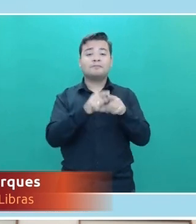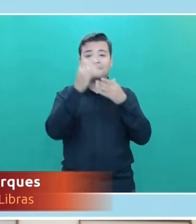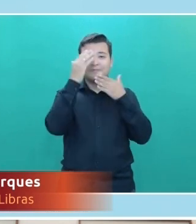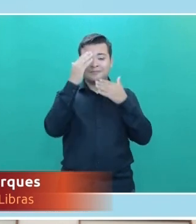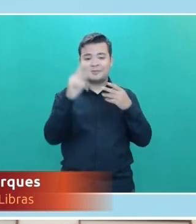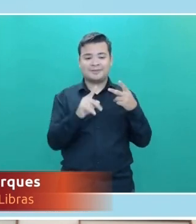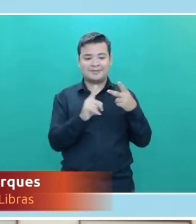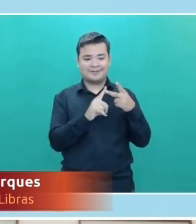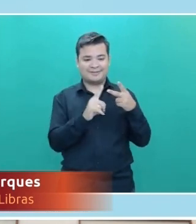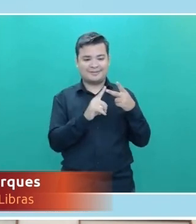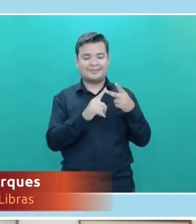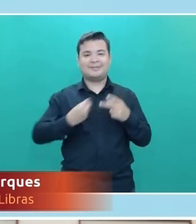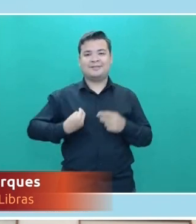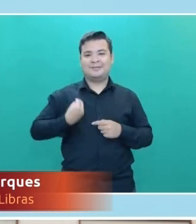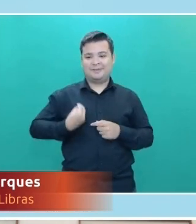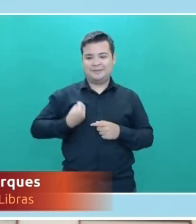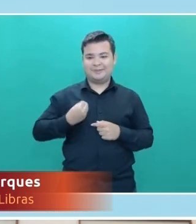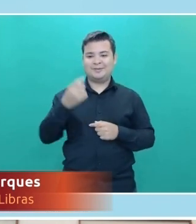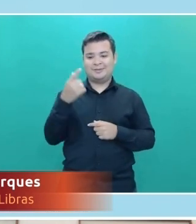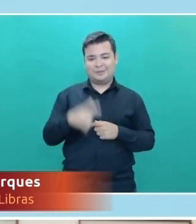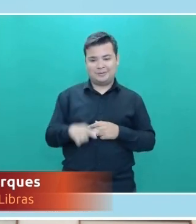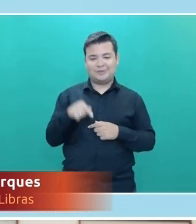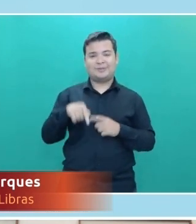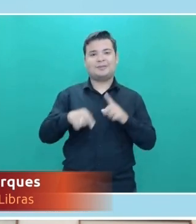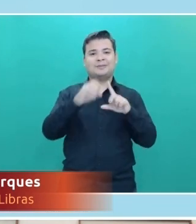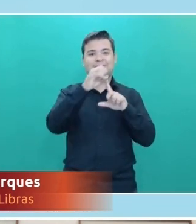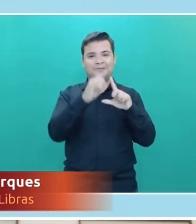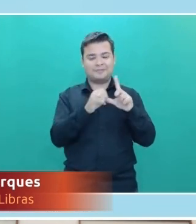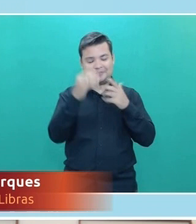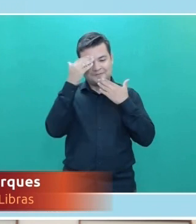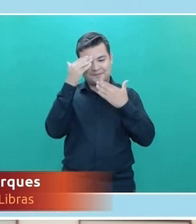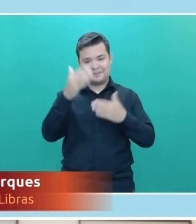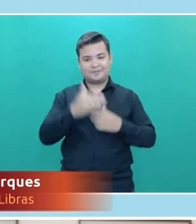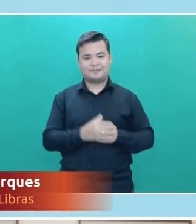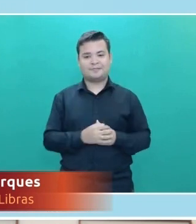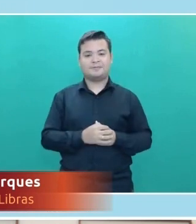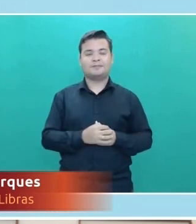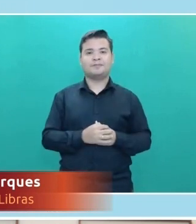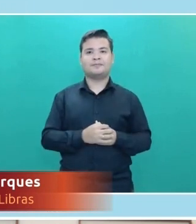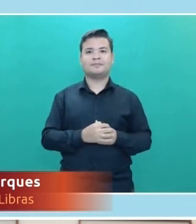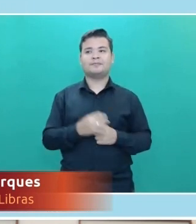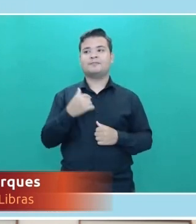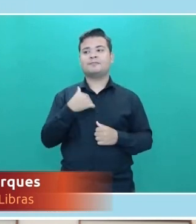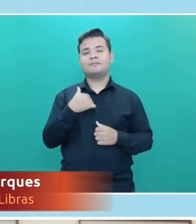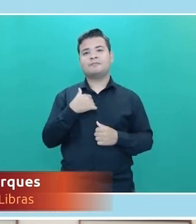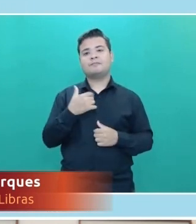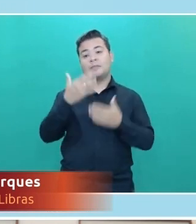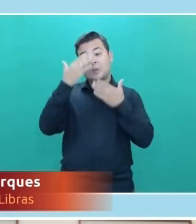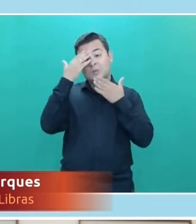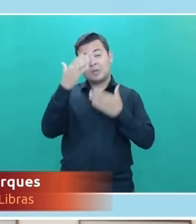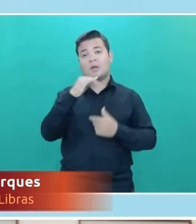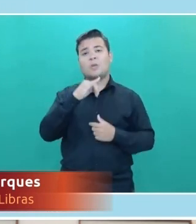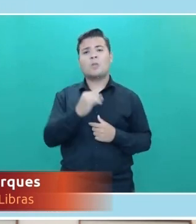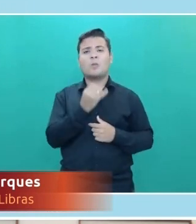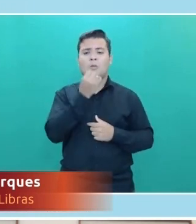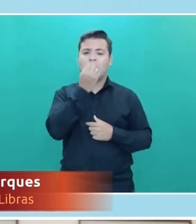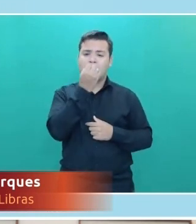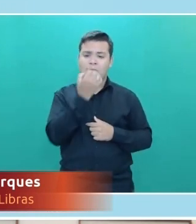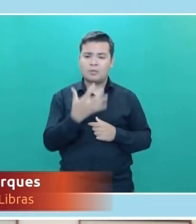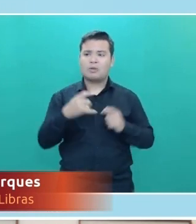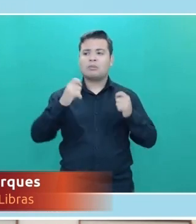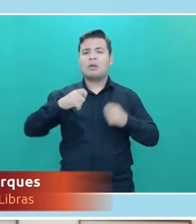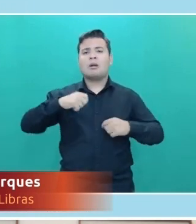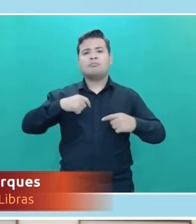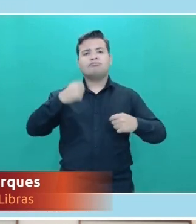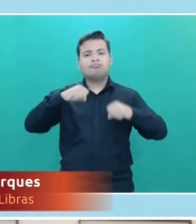André, pela sua presença aqui de novo com a gente na TV UFG. Também agradeço, foi uma oportunidade muito boa de a gente estar